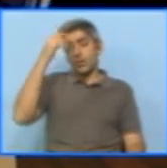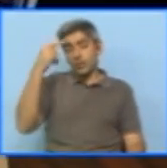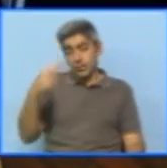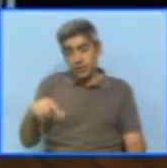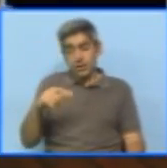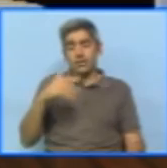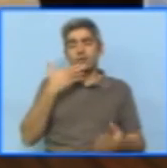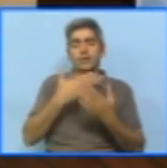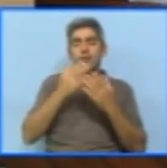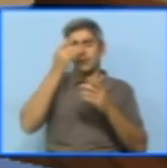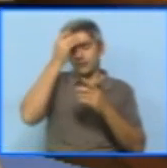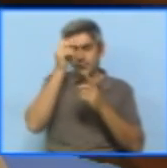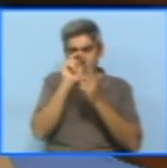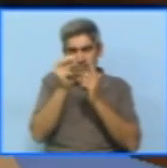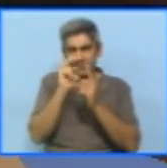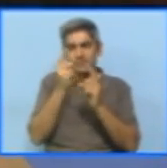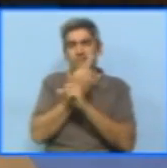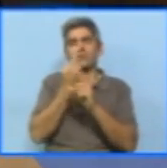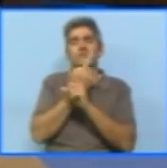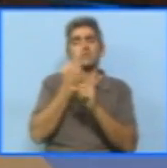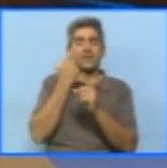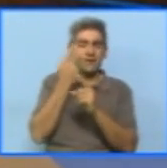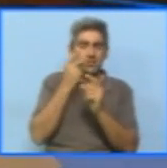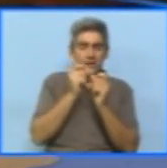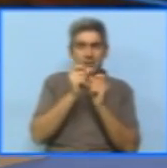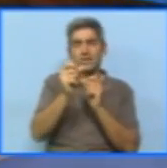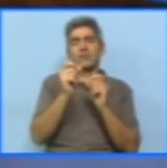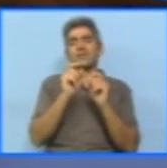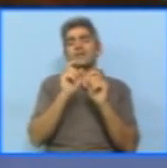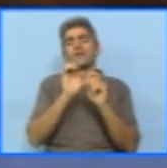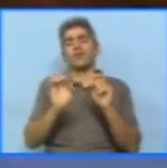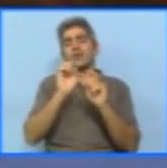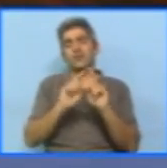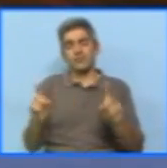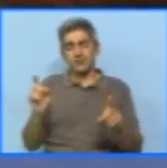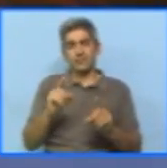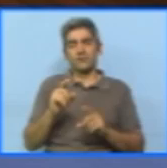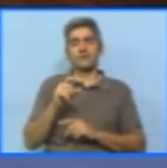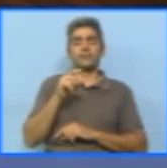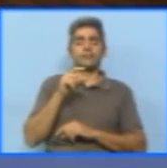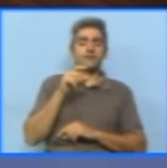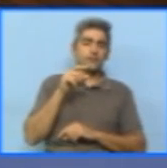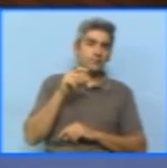uma perspectiva das coisas da vida em que